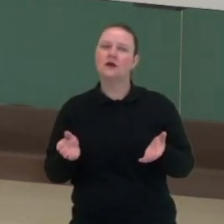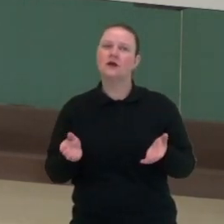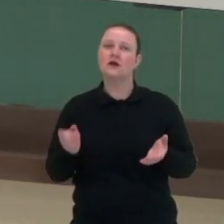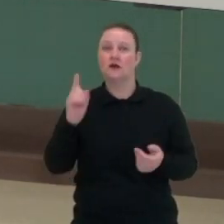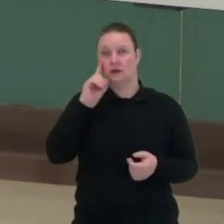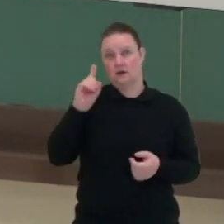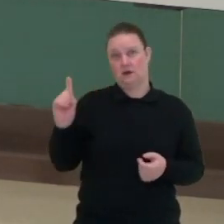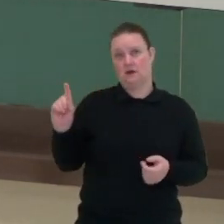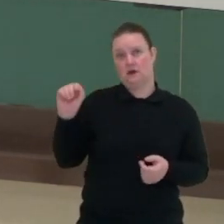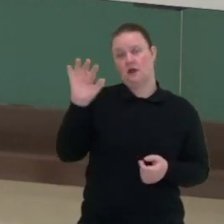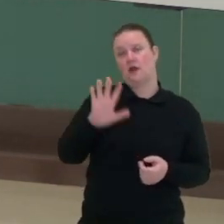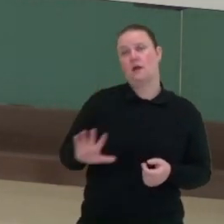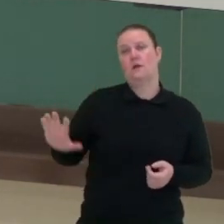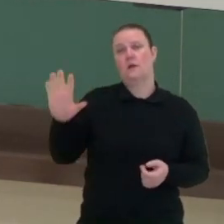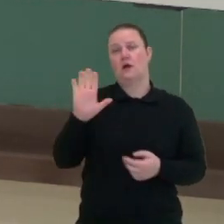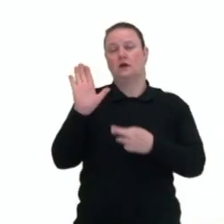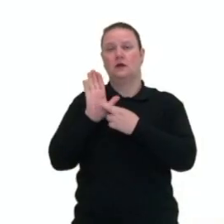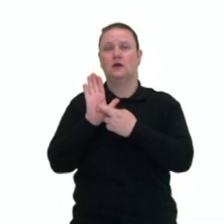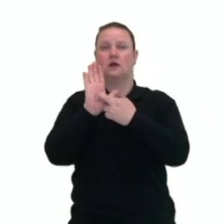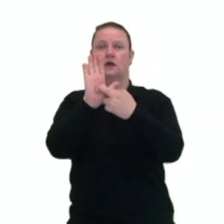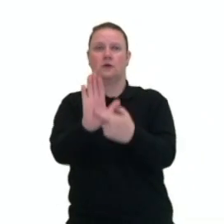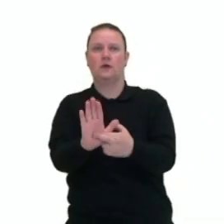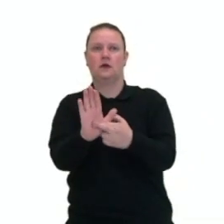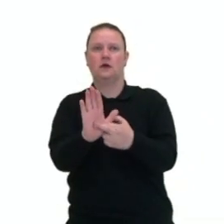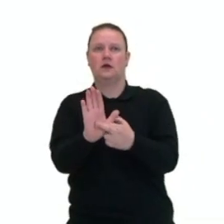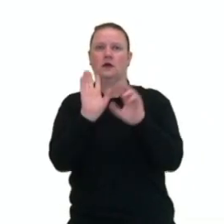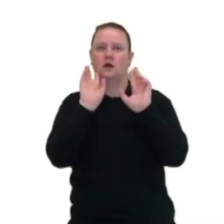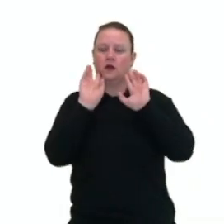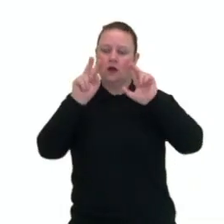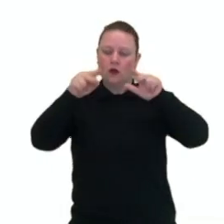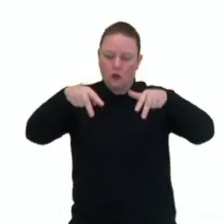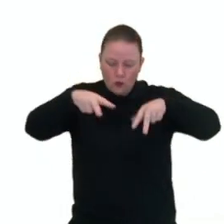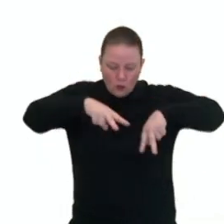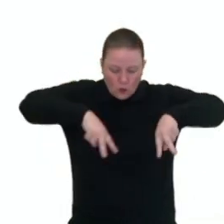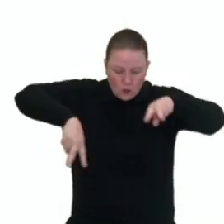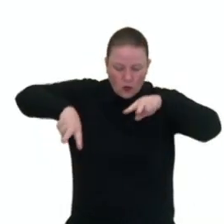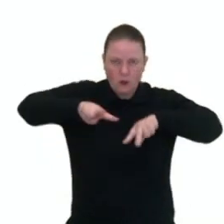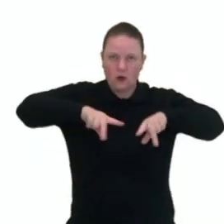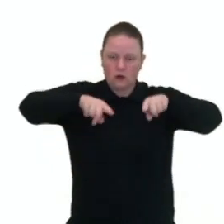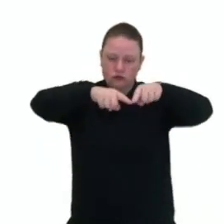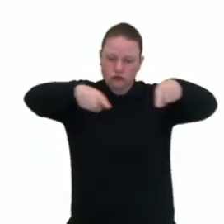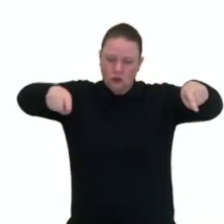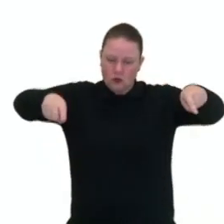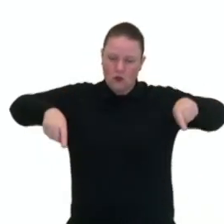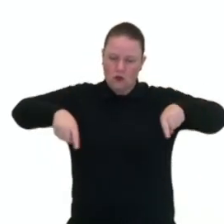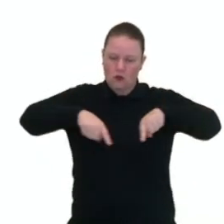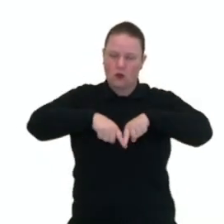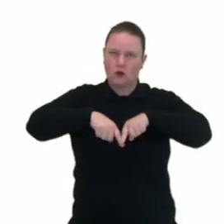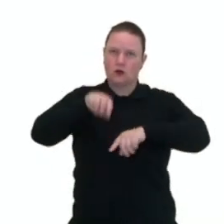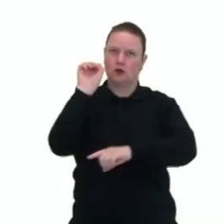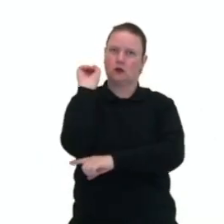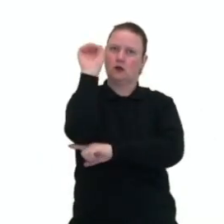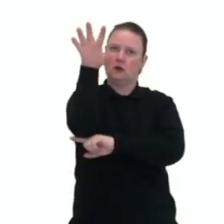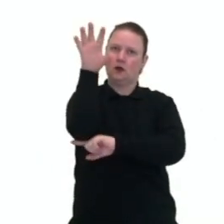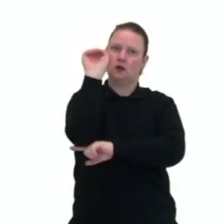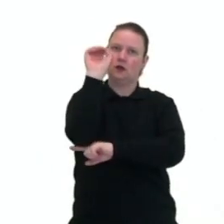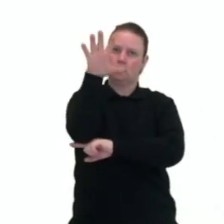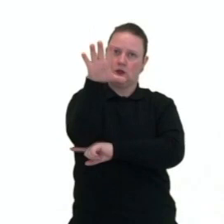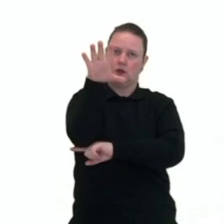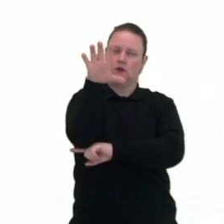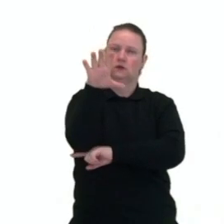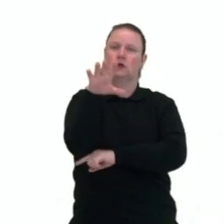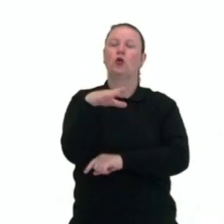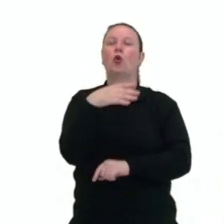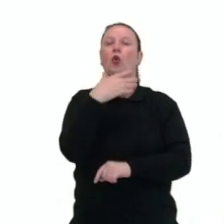figura abaixo representa a vista superior da quadra de basquete da escola em que Aguinaldo é